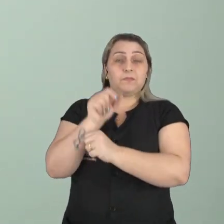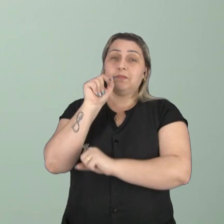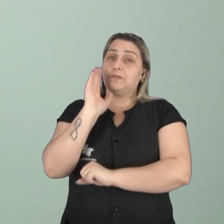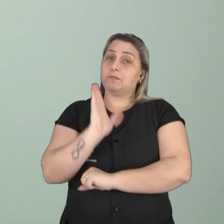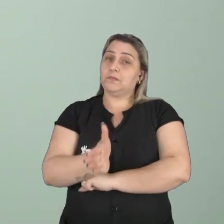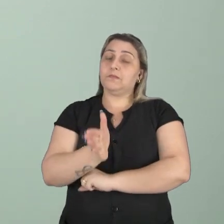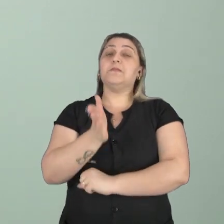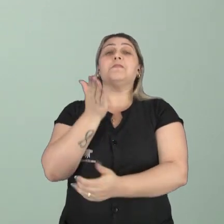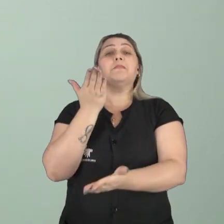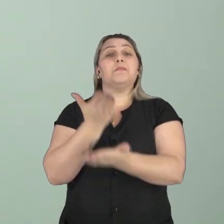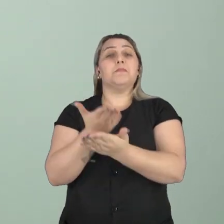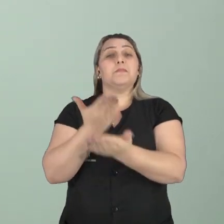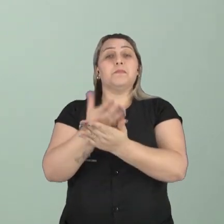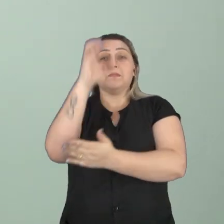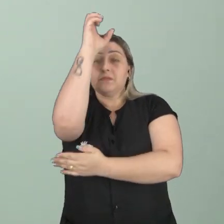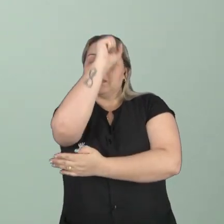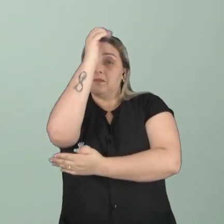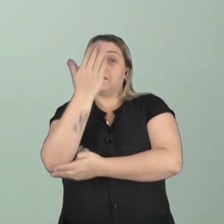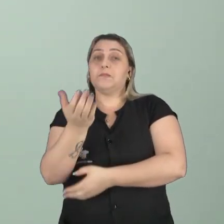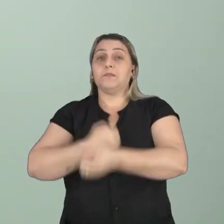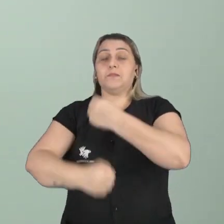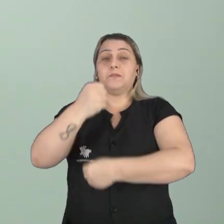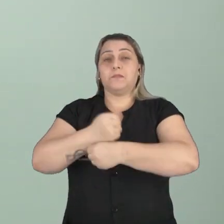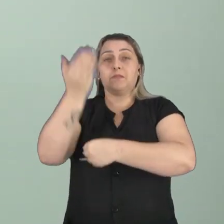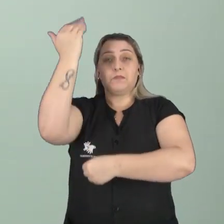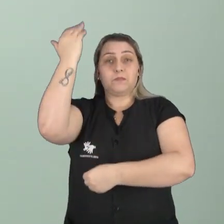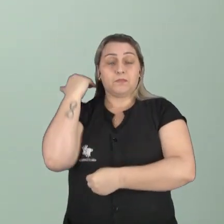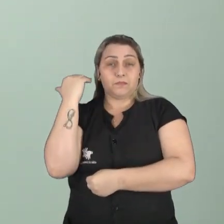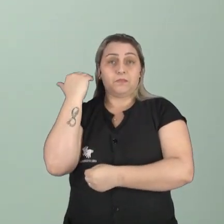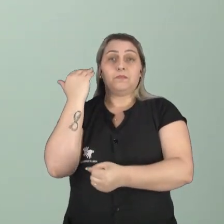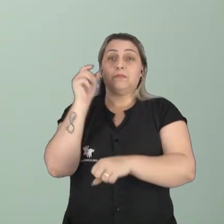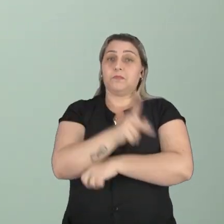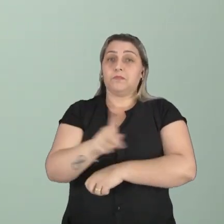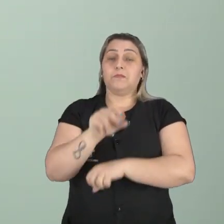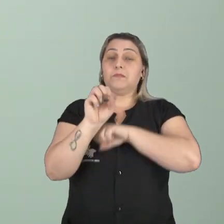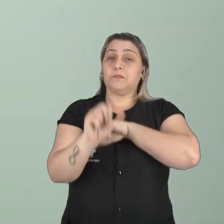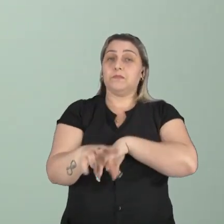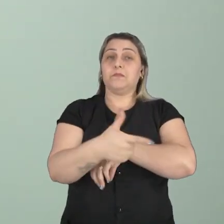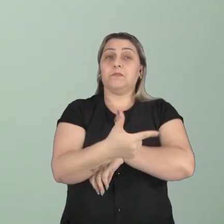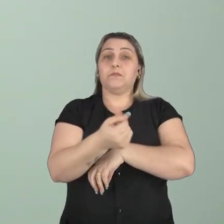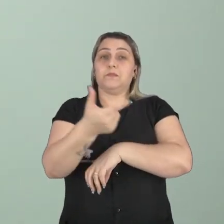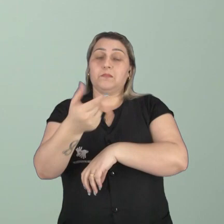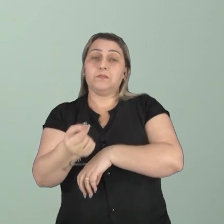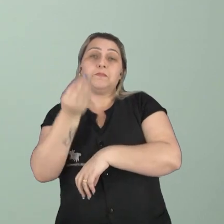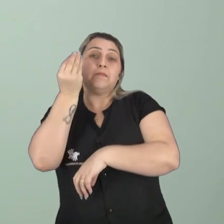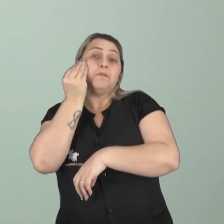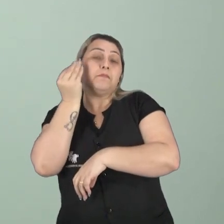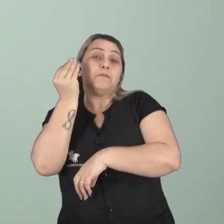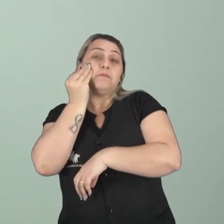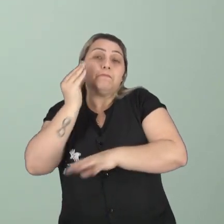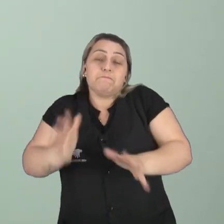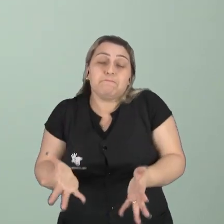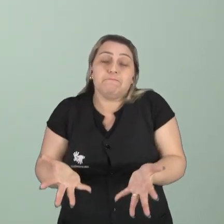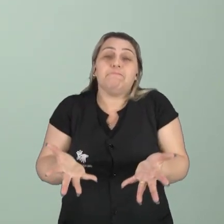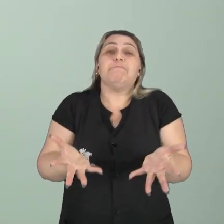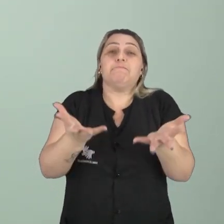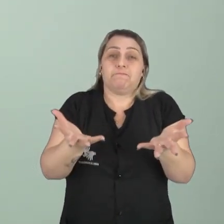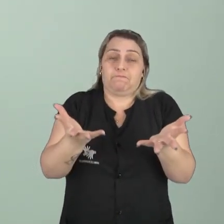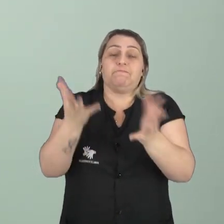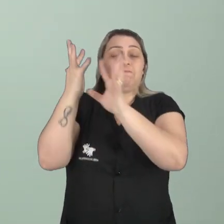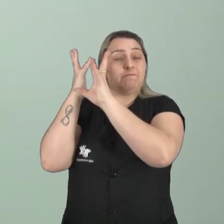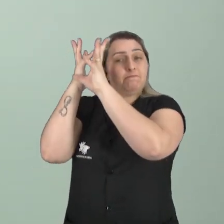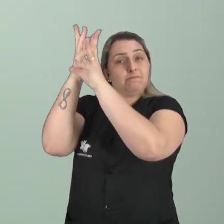no que você aprendeu? Então, aquilo que o professor lhe ensinou em 2020, vamos tentar dar mais uma vez